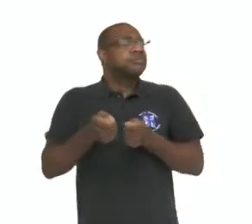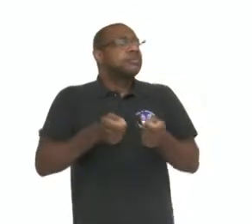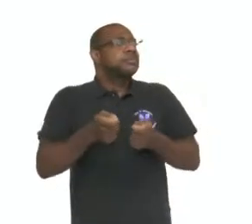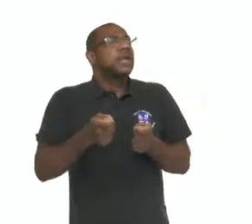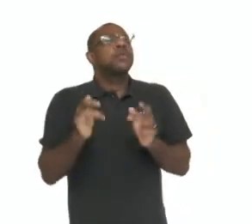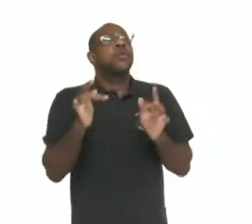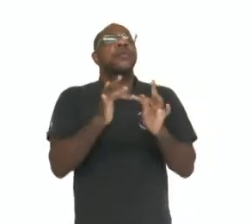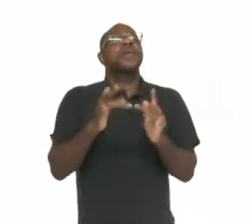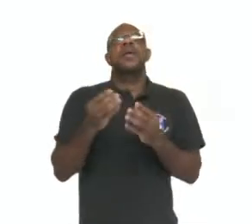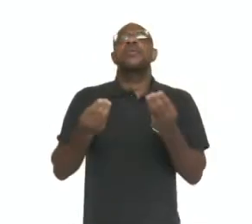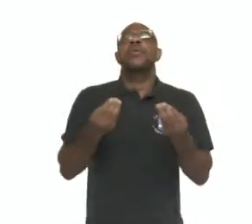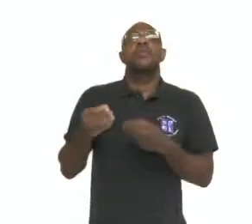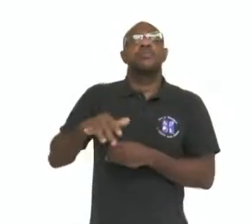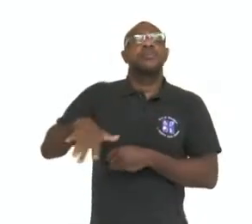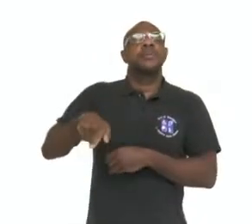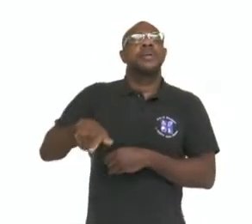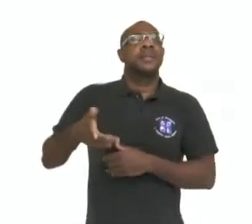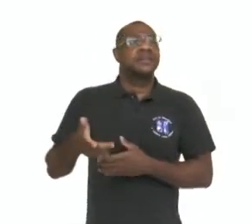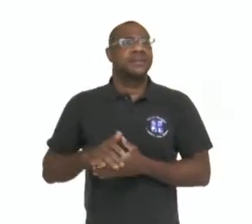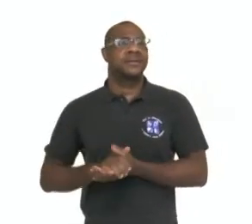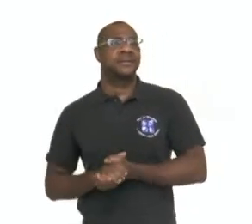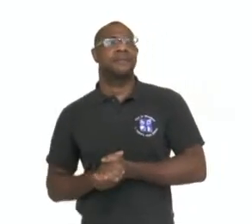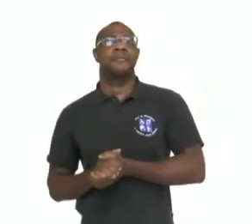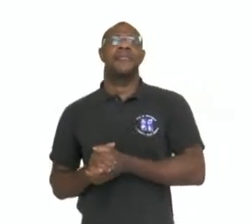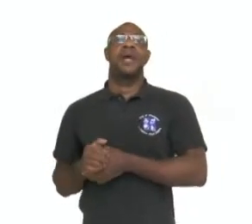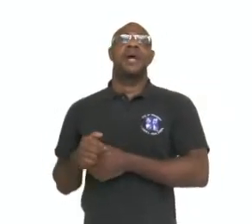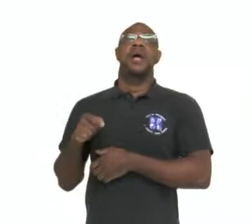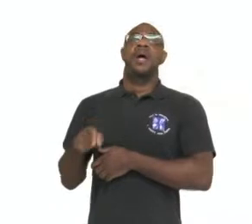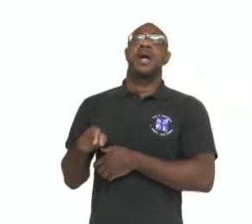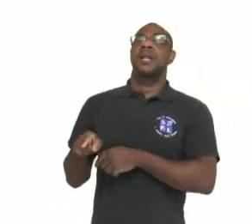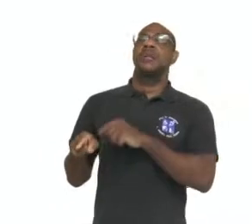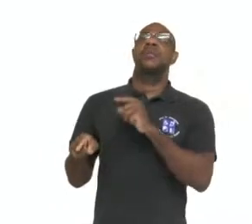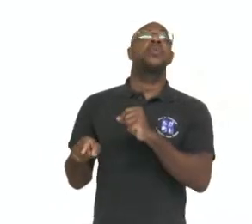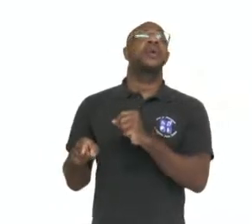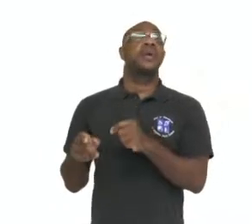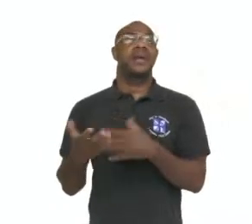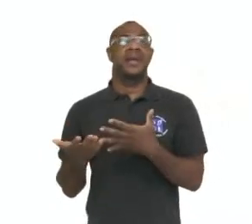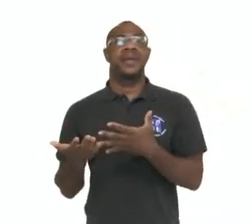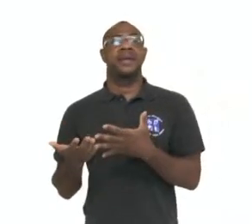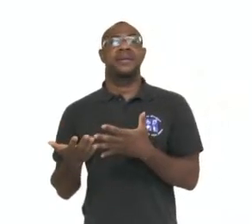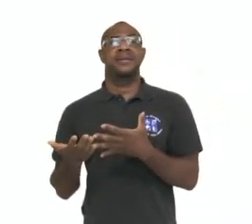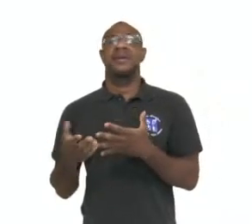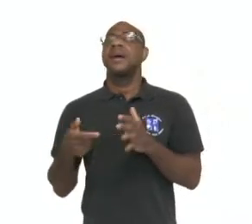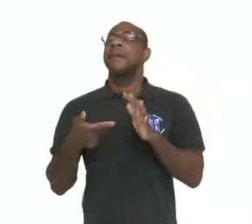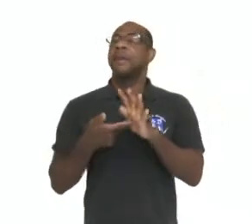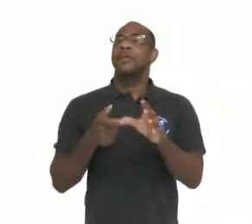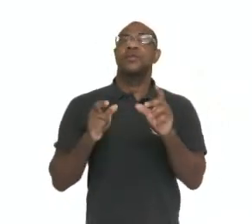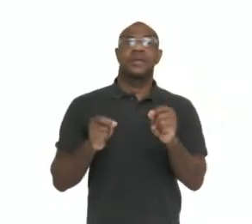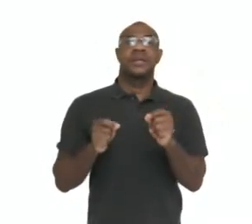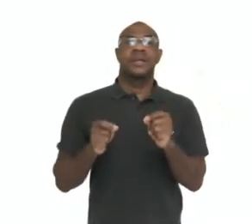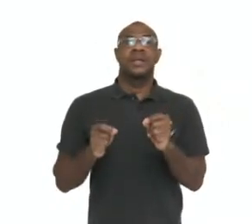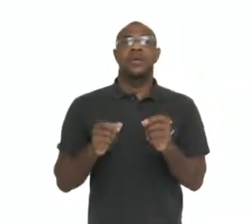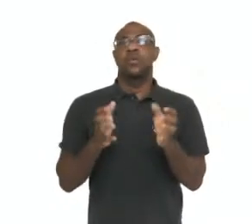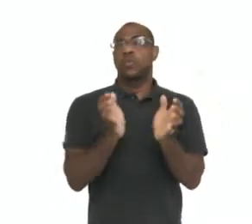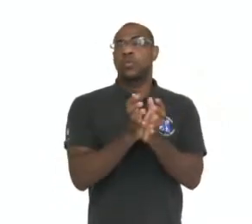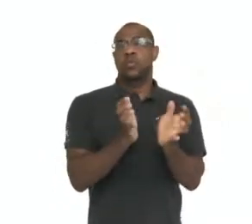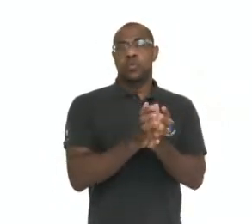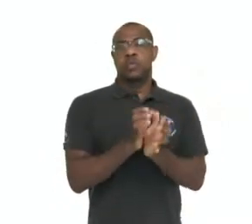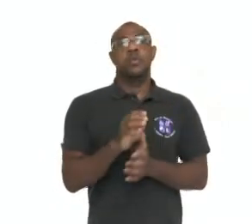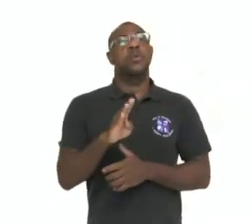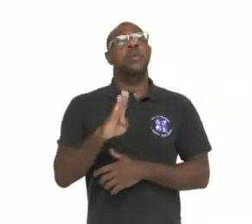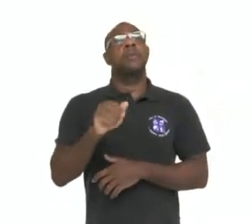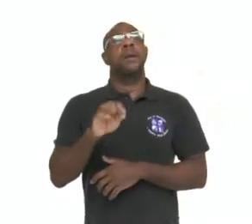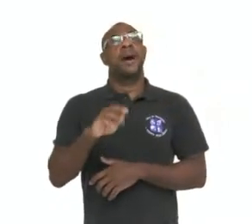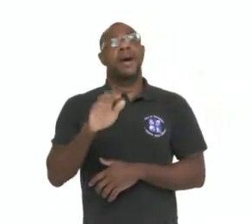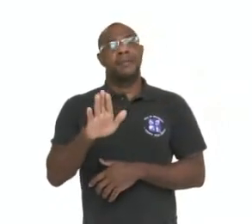contatos? Então aqui está a exposição, né, que desvenda mitos sobre tribos germânicas, né, considerados bárbaros